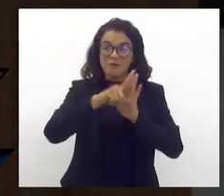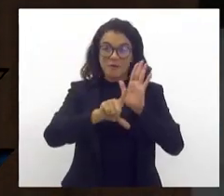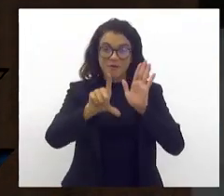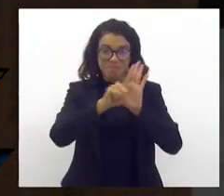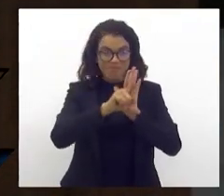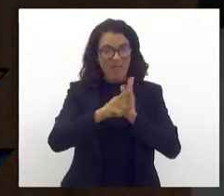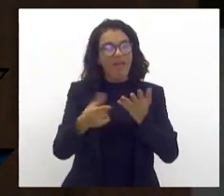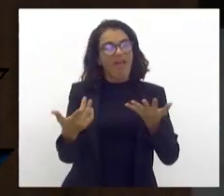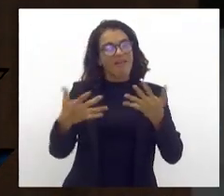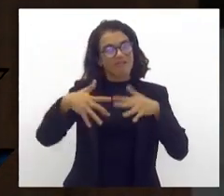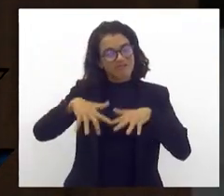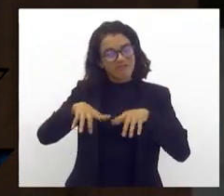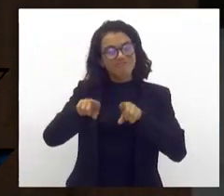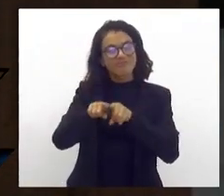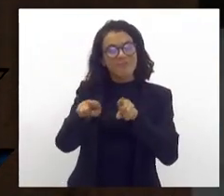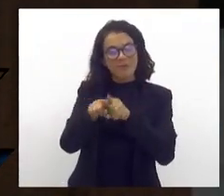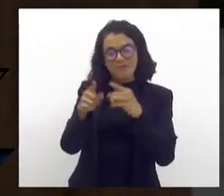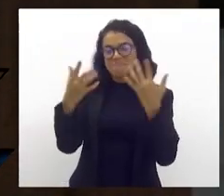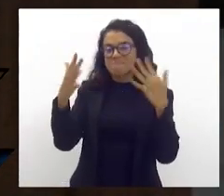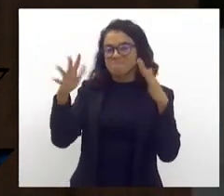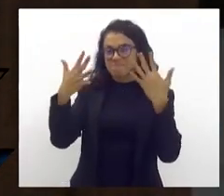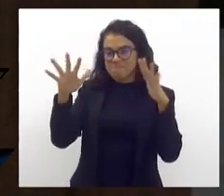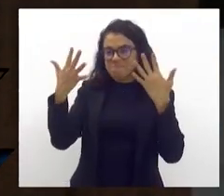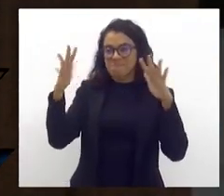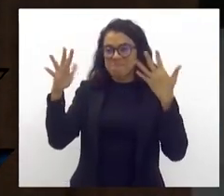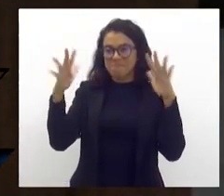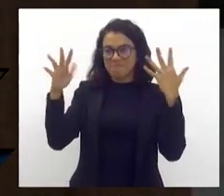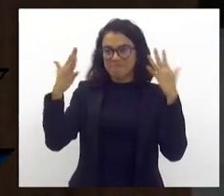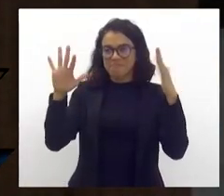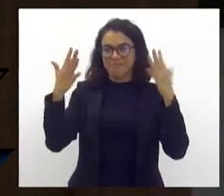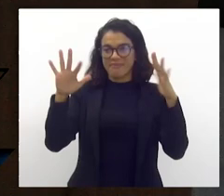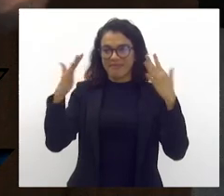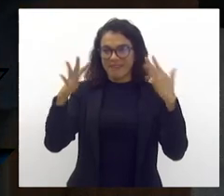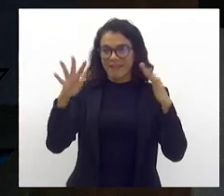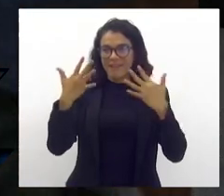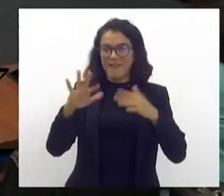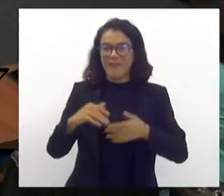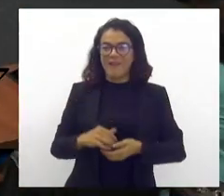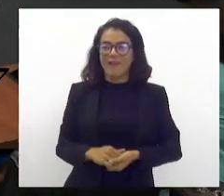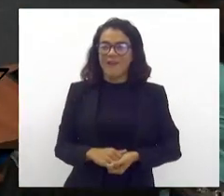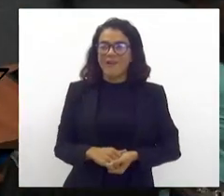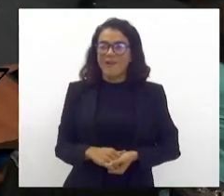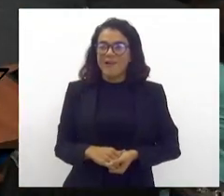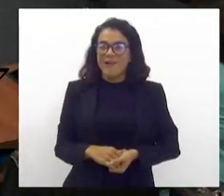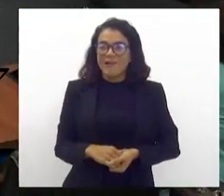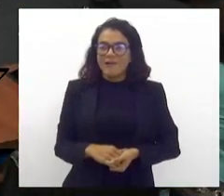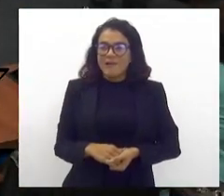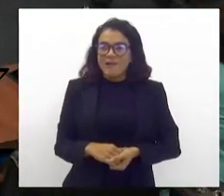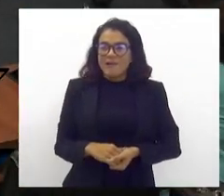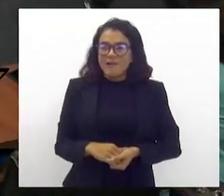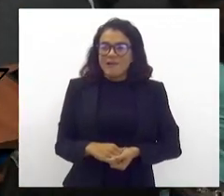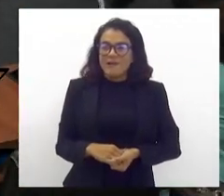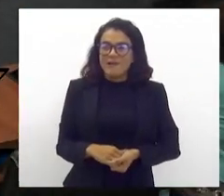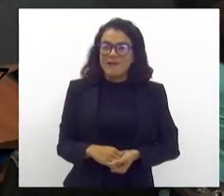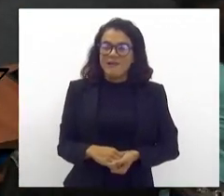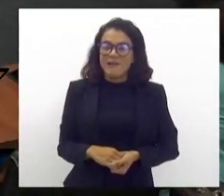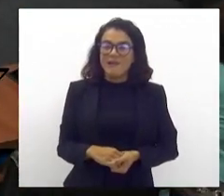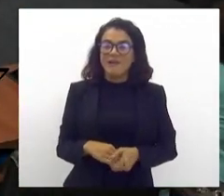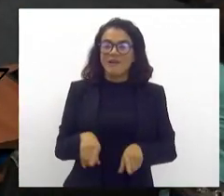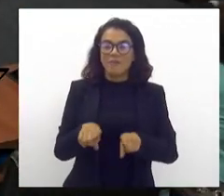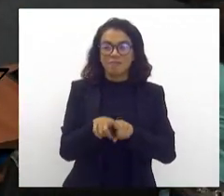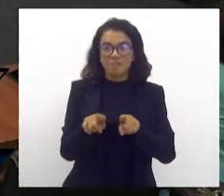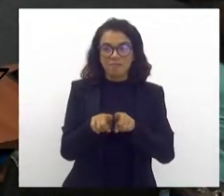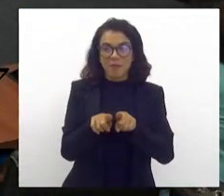inclusivo que merece os nossos parabéns. Senhor presidente, para discutir, presidente. Aliás, para registrar